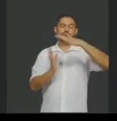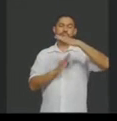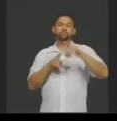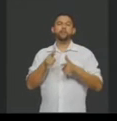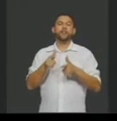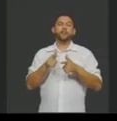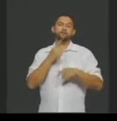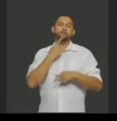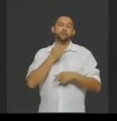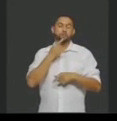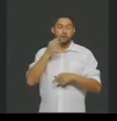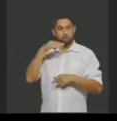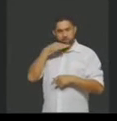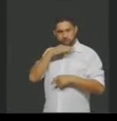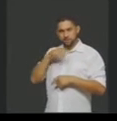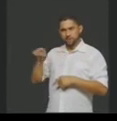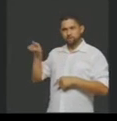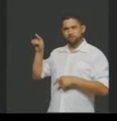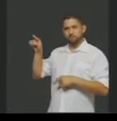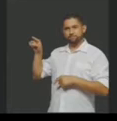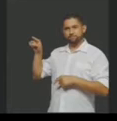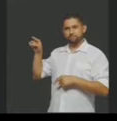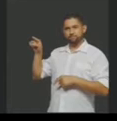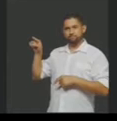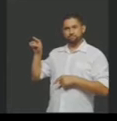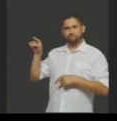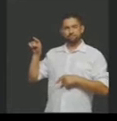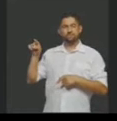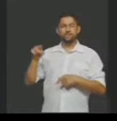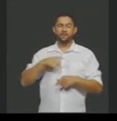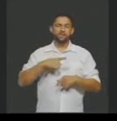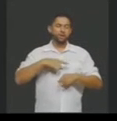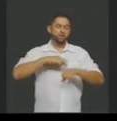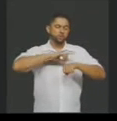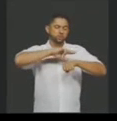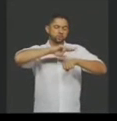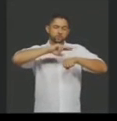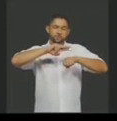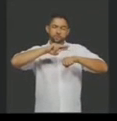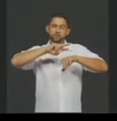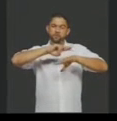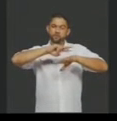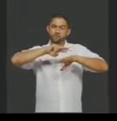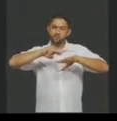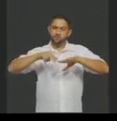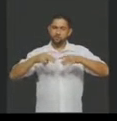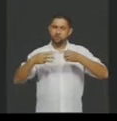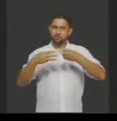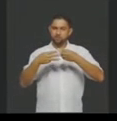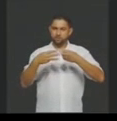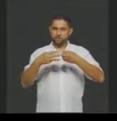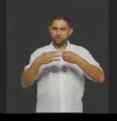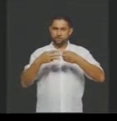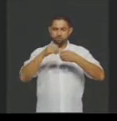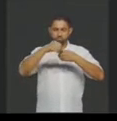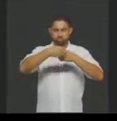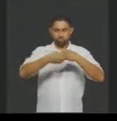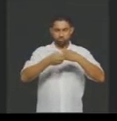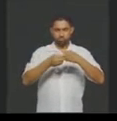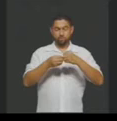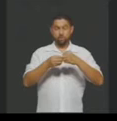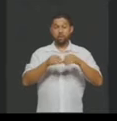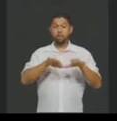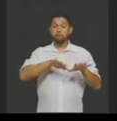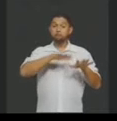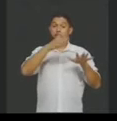aqui não mente. A maioria é multicelular, né, formada de várias células, e vive em mares